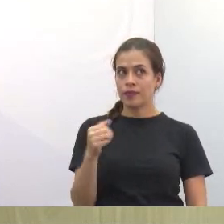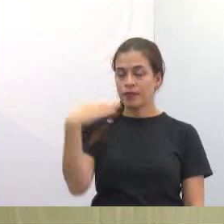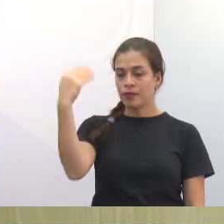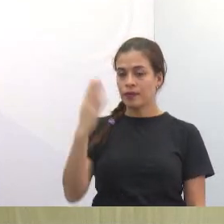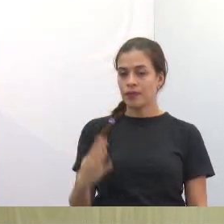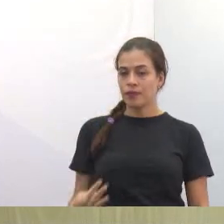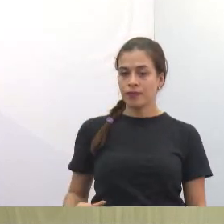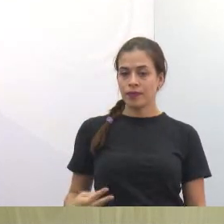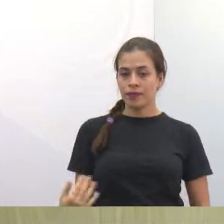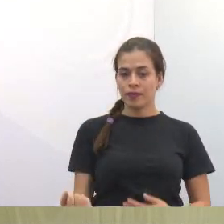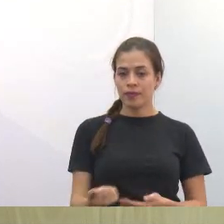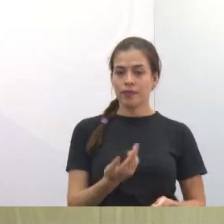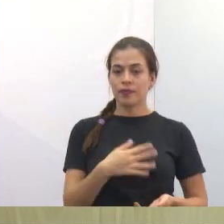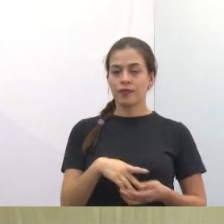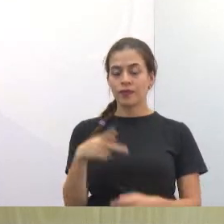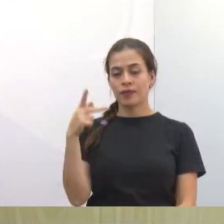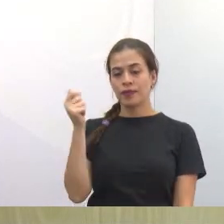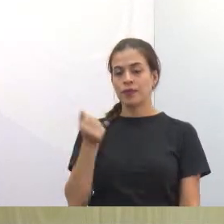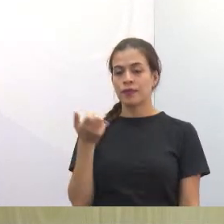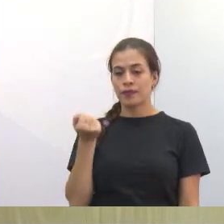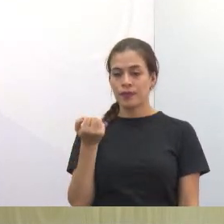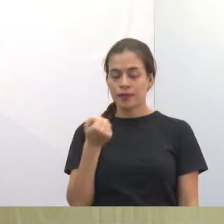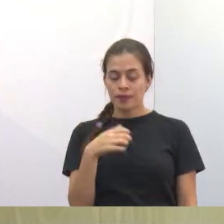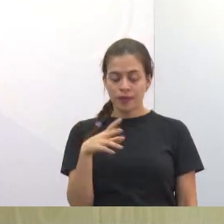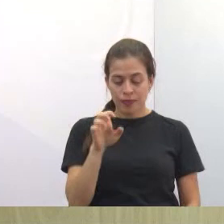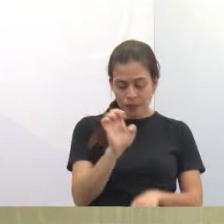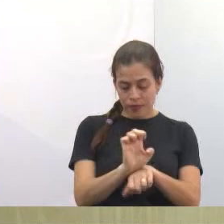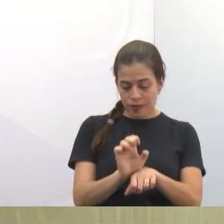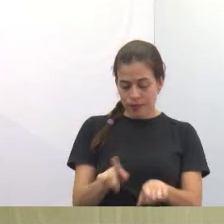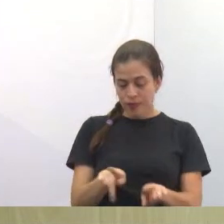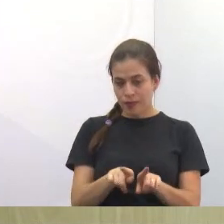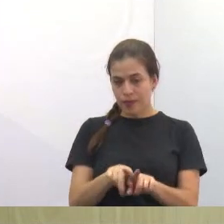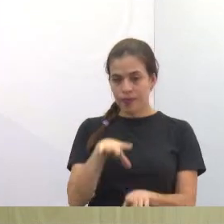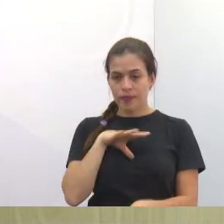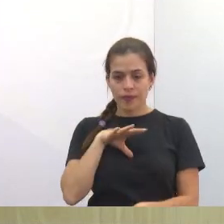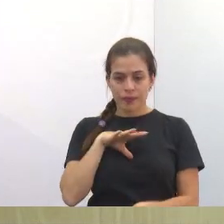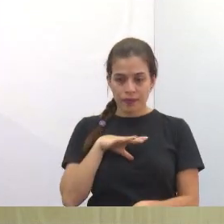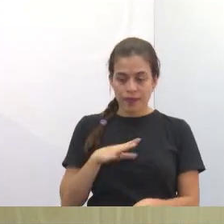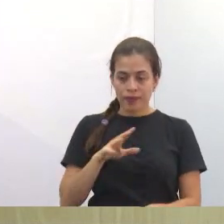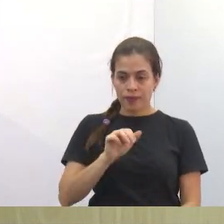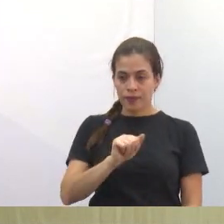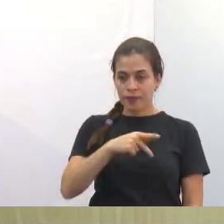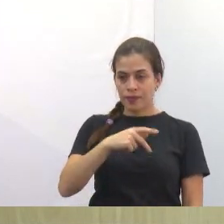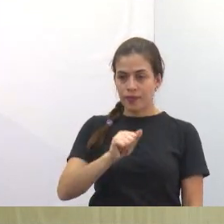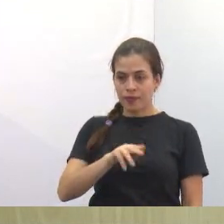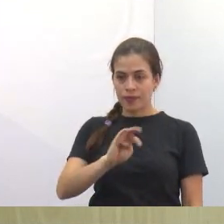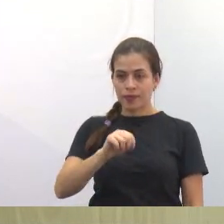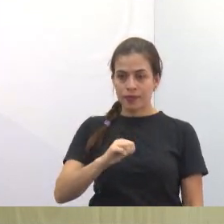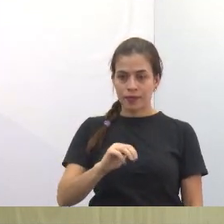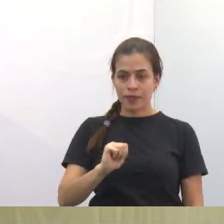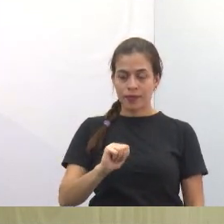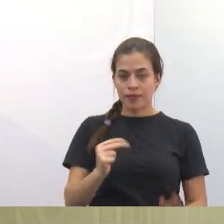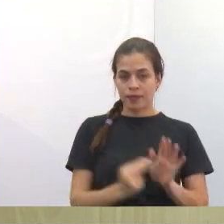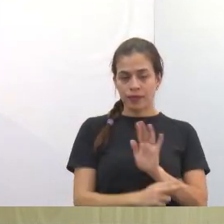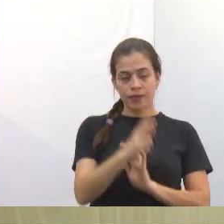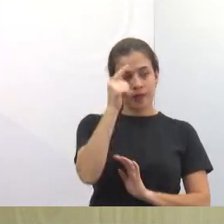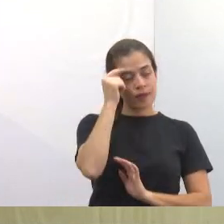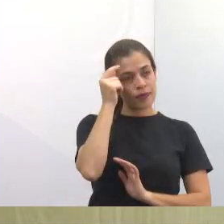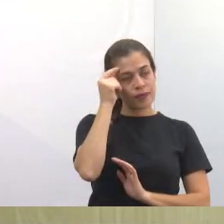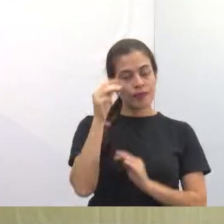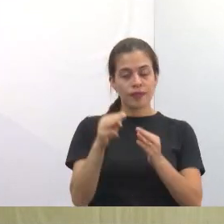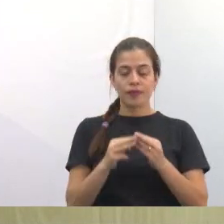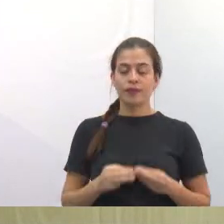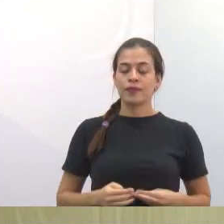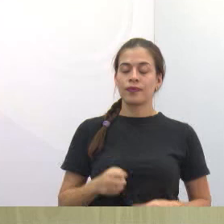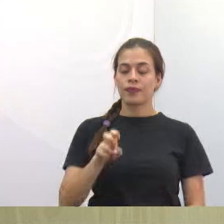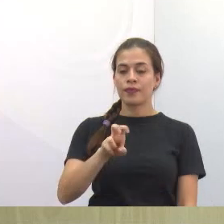Brasileira de Instituições de Previdência Estadual e Municipais, ABIPEM. Autoria, Edgar Sasaki. Moção 540.